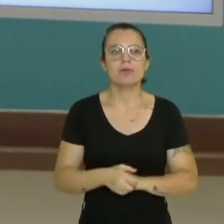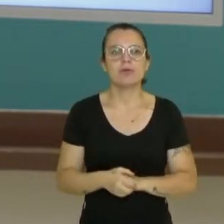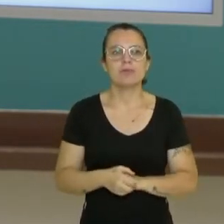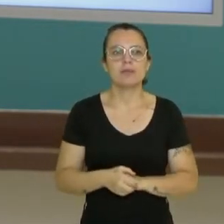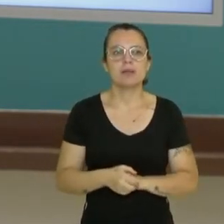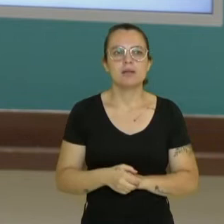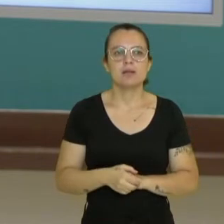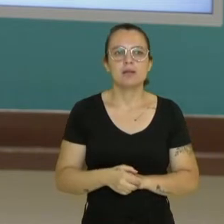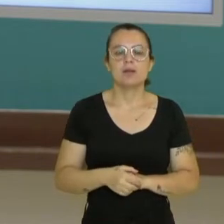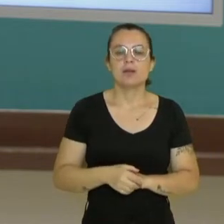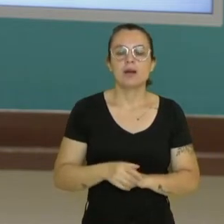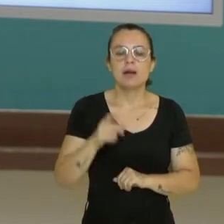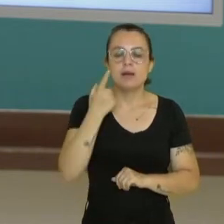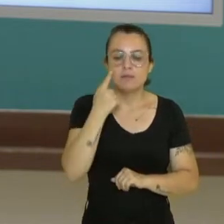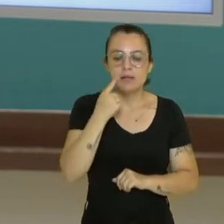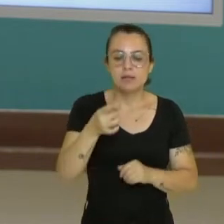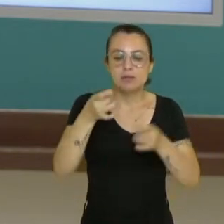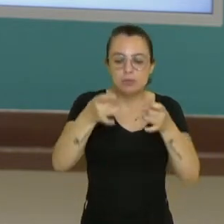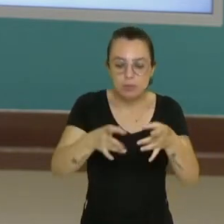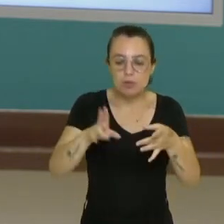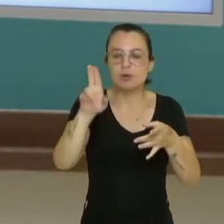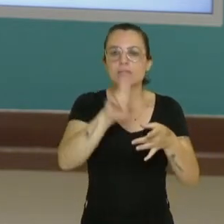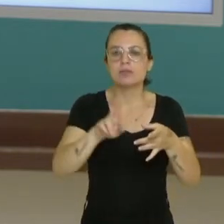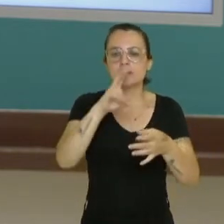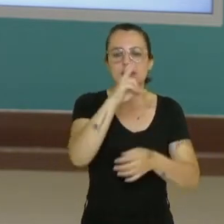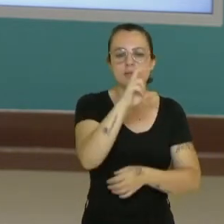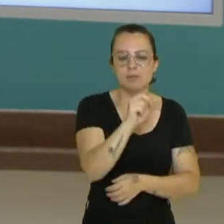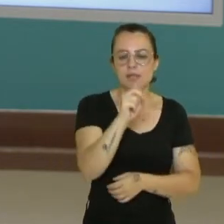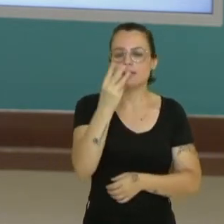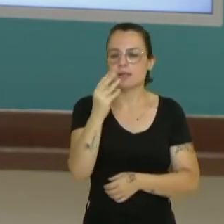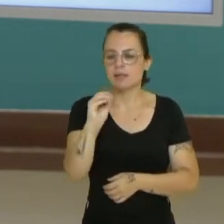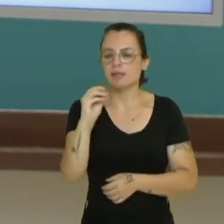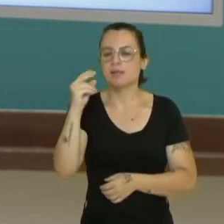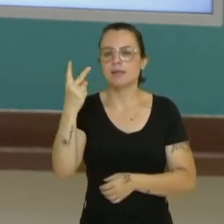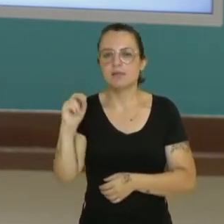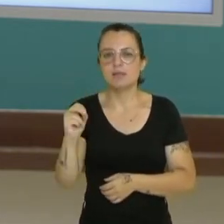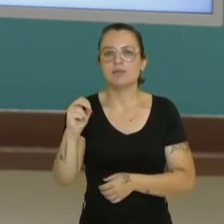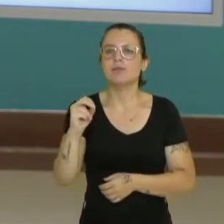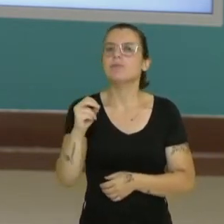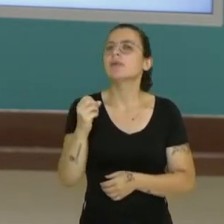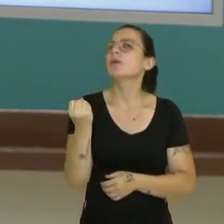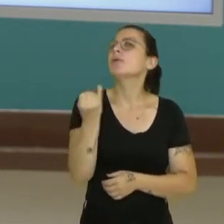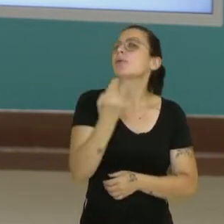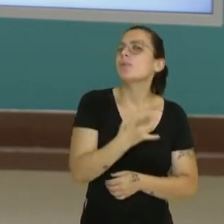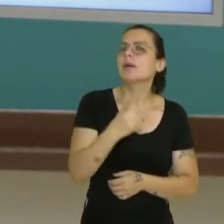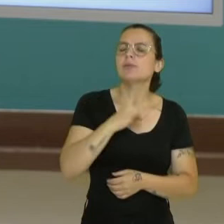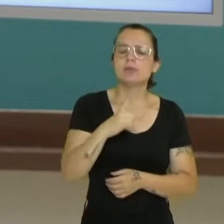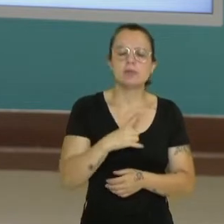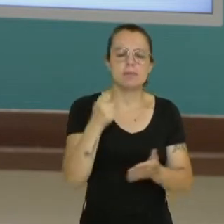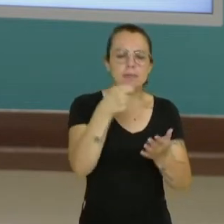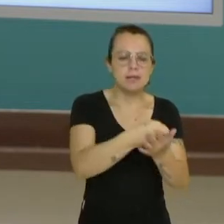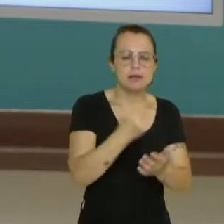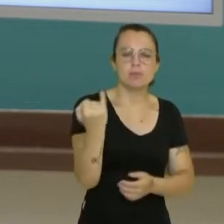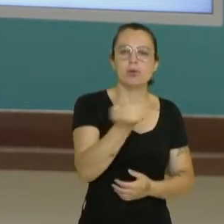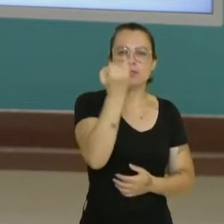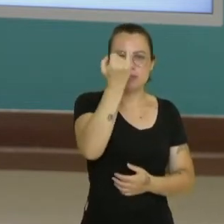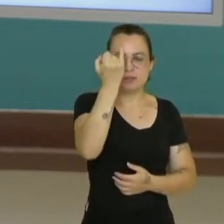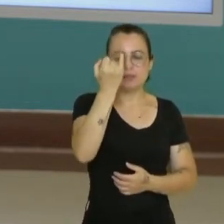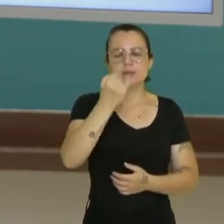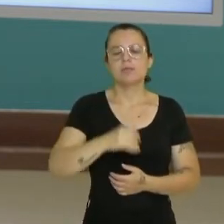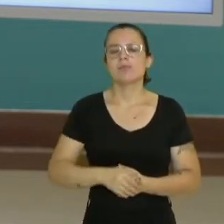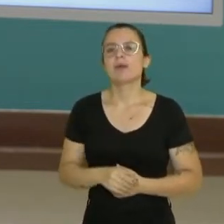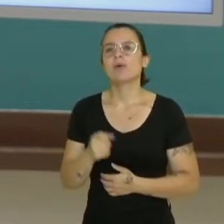dela. Usando o método 50-30-20, quanto que ficará para as despesas essenciais, para